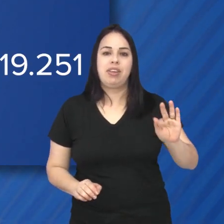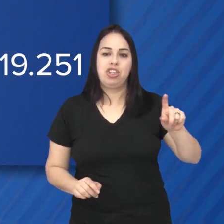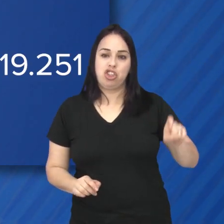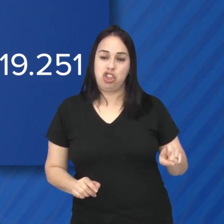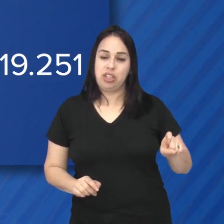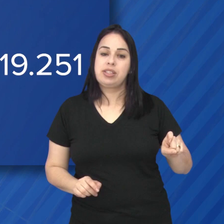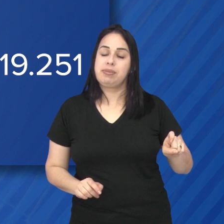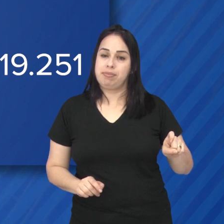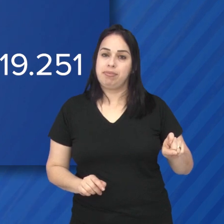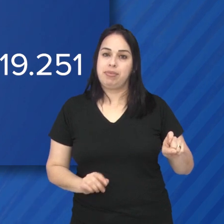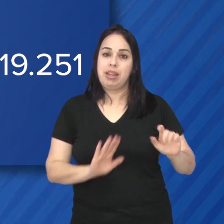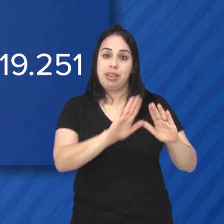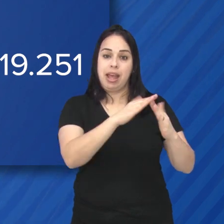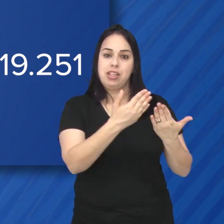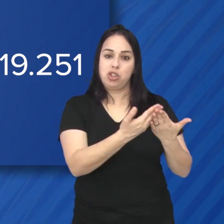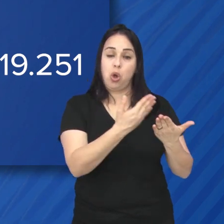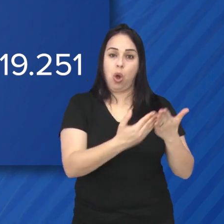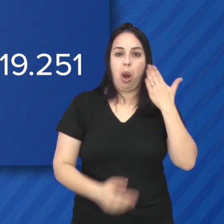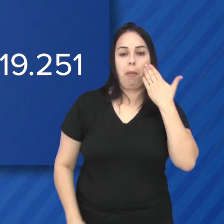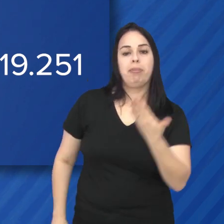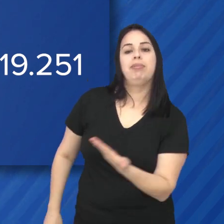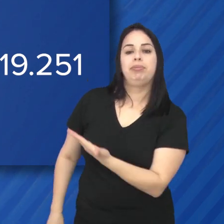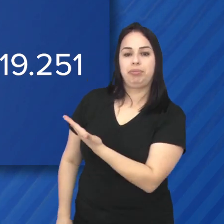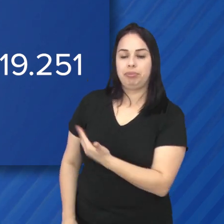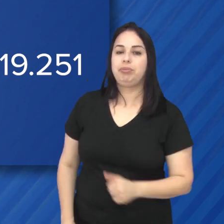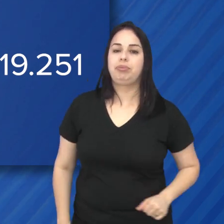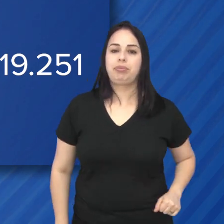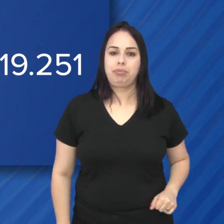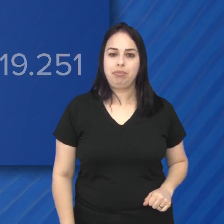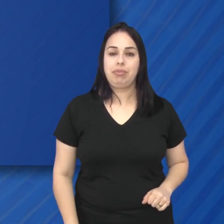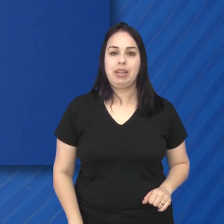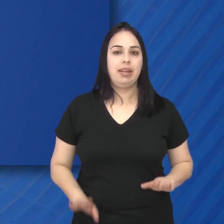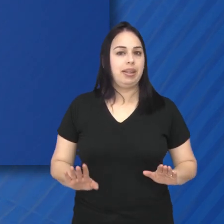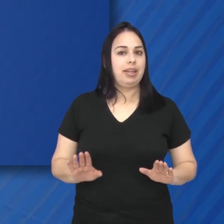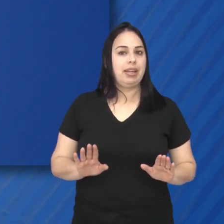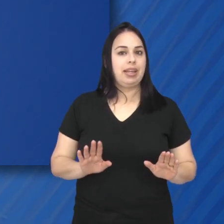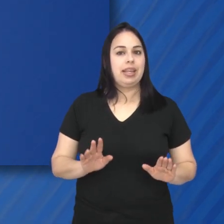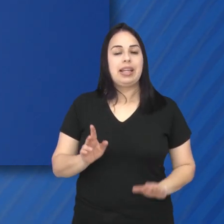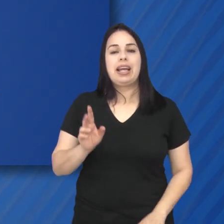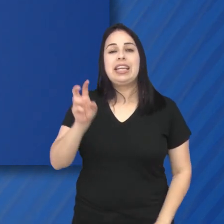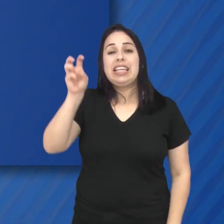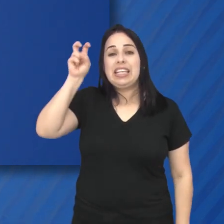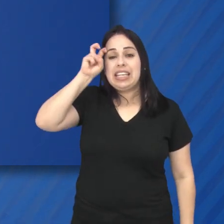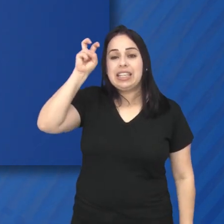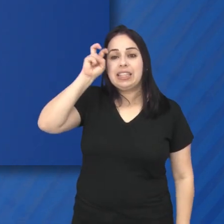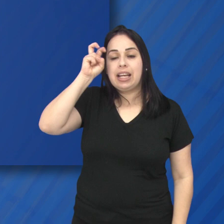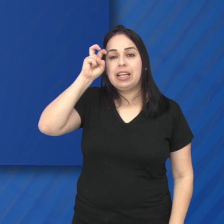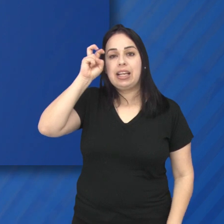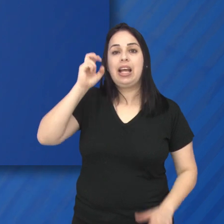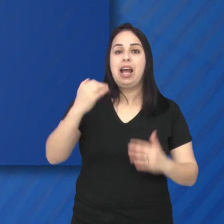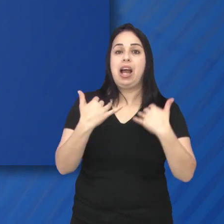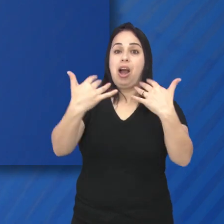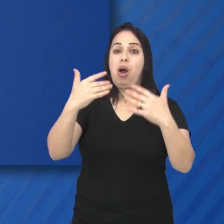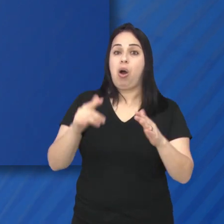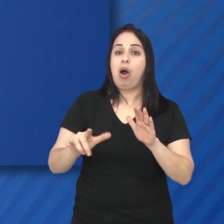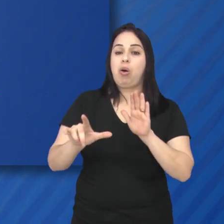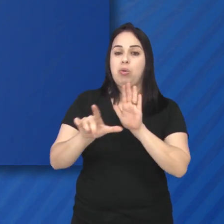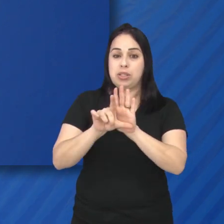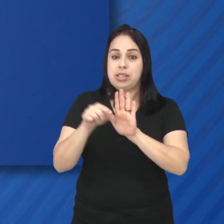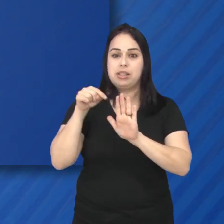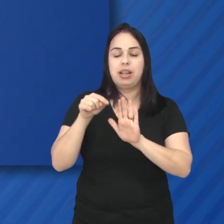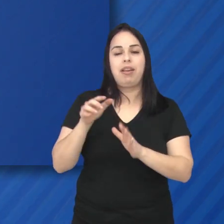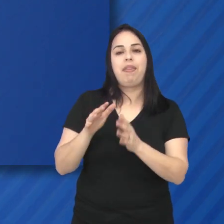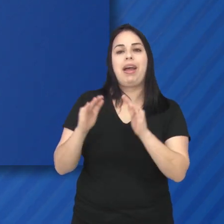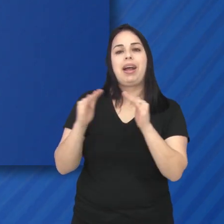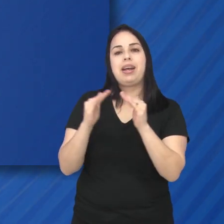São Francisco Xavier, na Escola Mercedes Rachid Edwards. Para fechar a semana na quinta, a audiência da LOA vai ser na